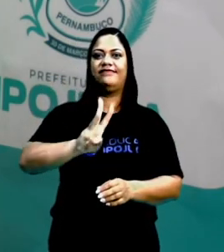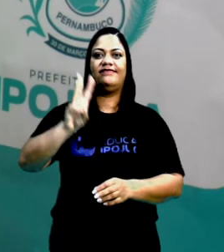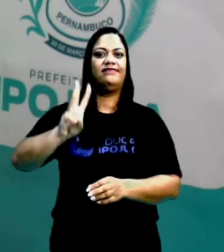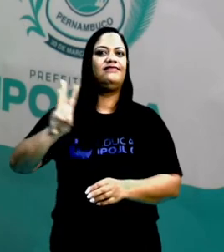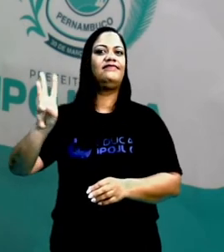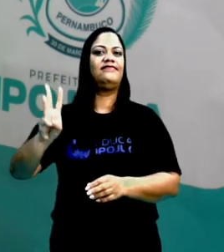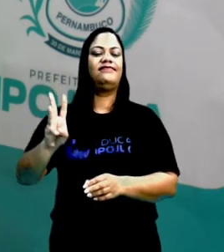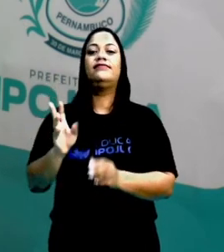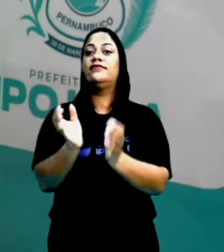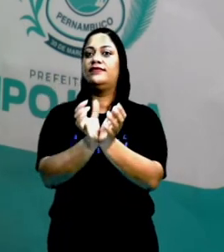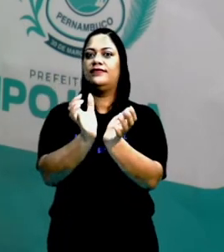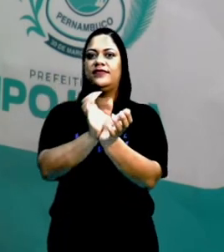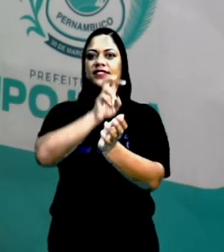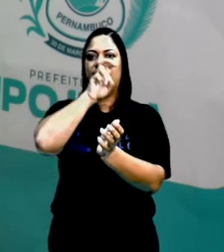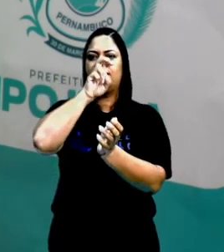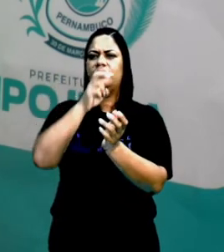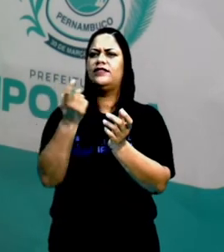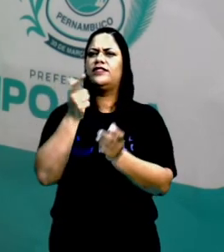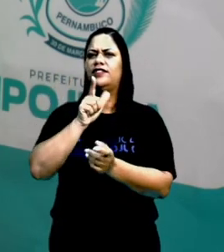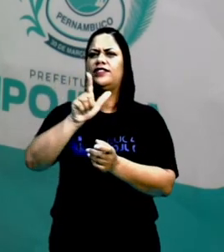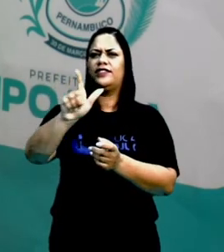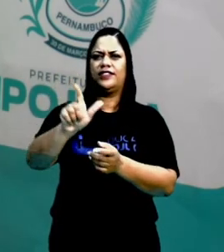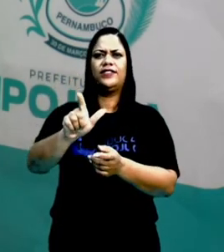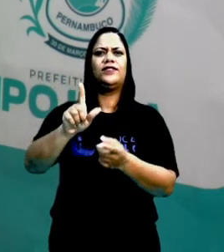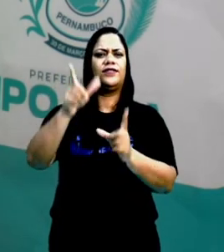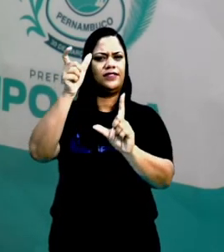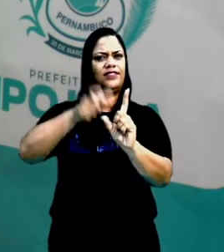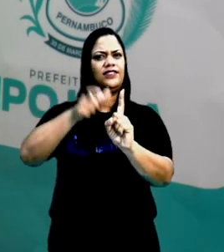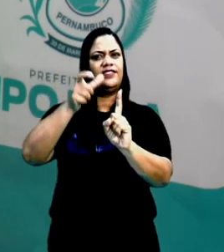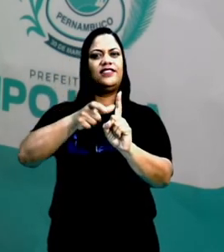o Bidu, ou sobre outros personagens que vocês podem